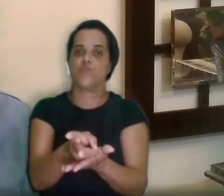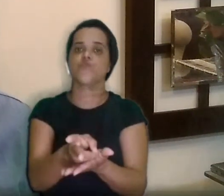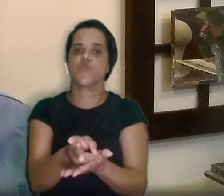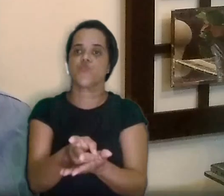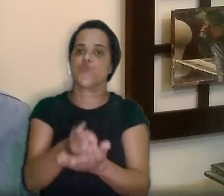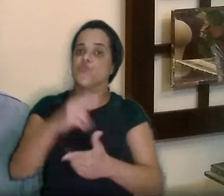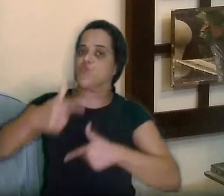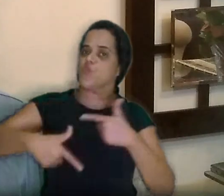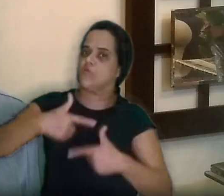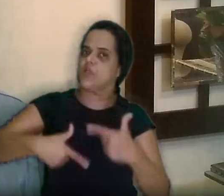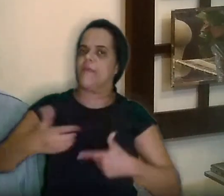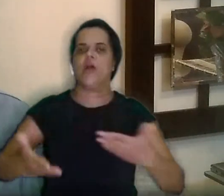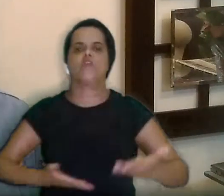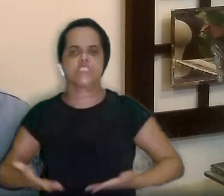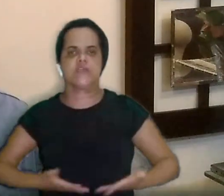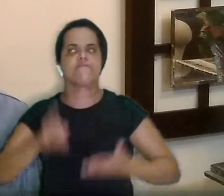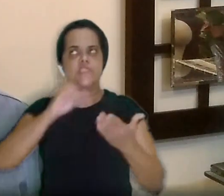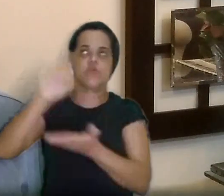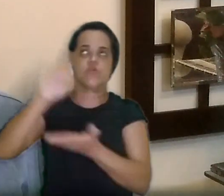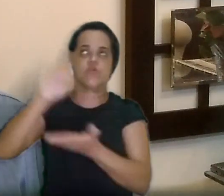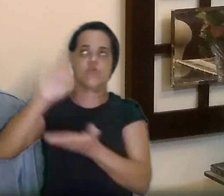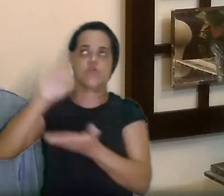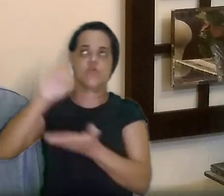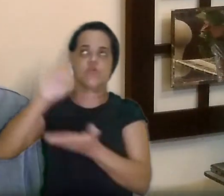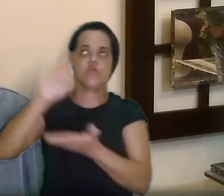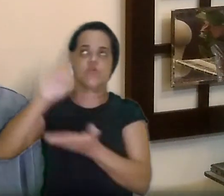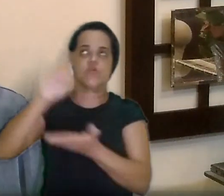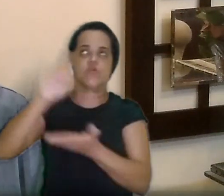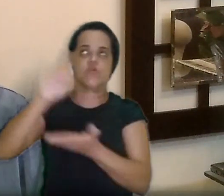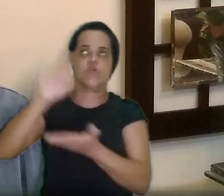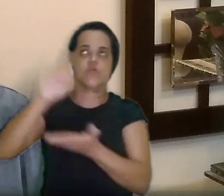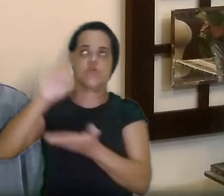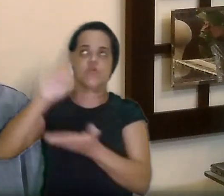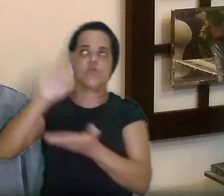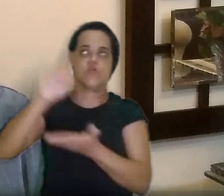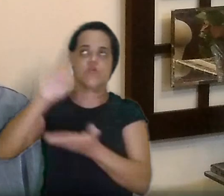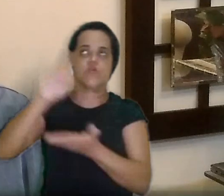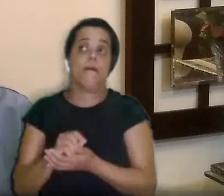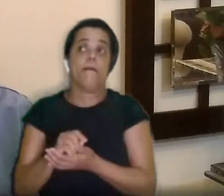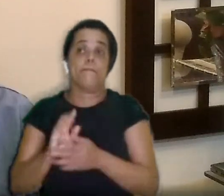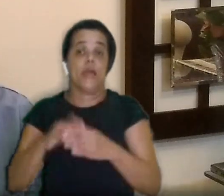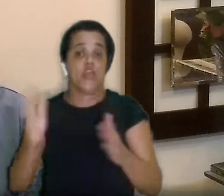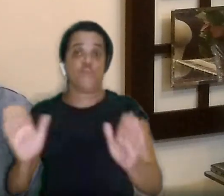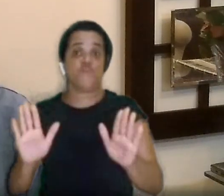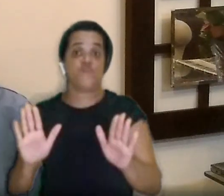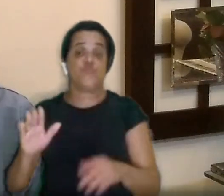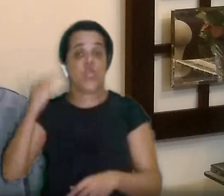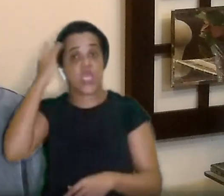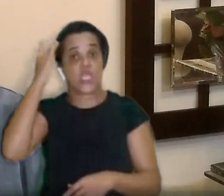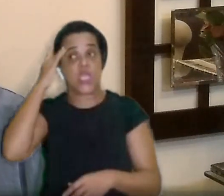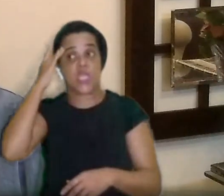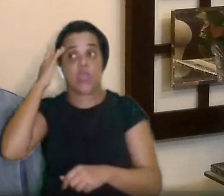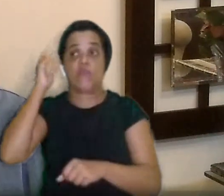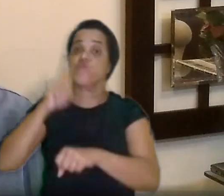mantendo os contatos com os irmãos, fazendo o nosso papel como povo de Deus. Mas entendemos que a